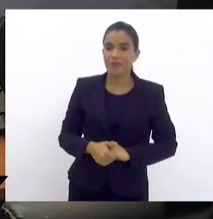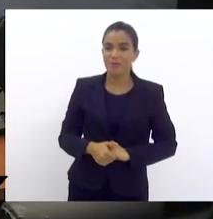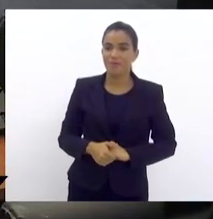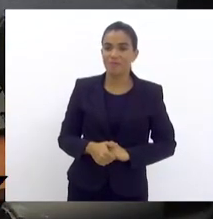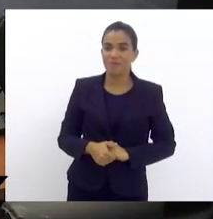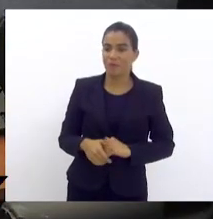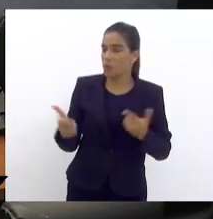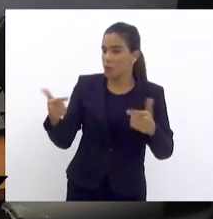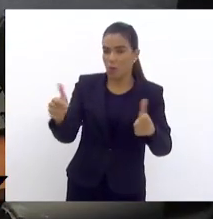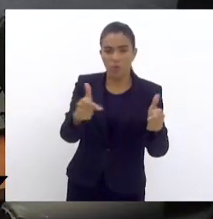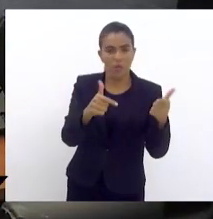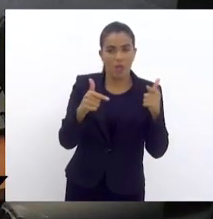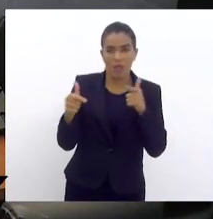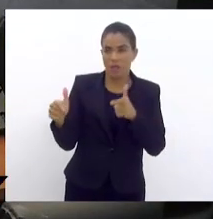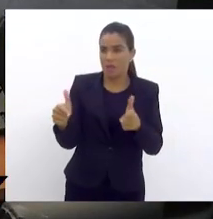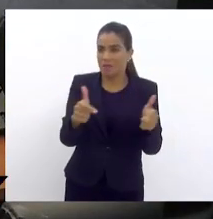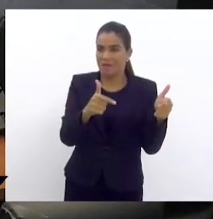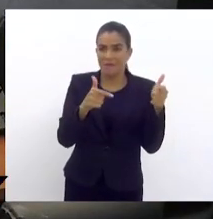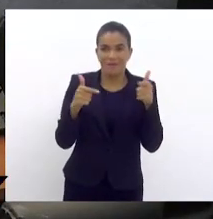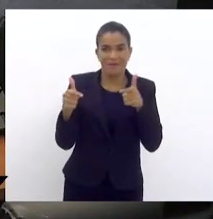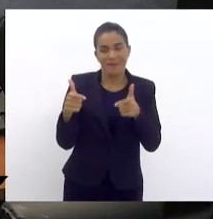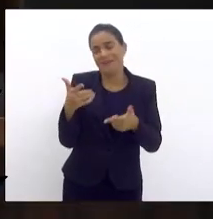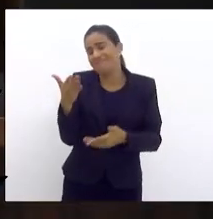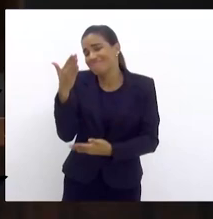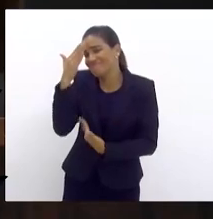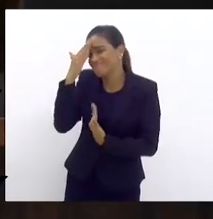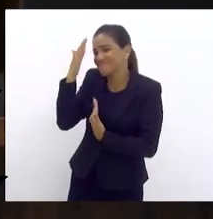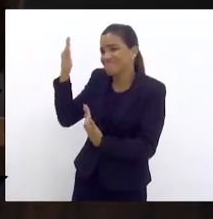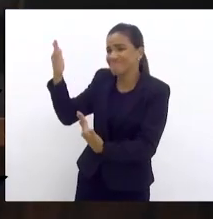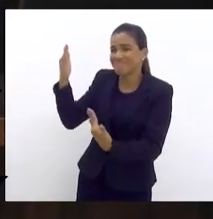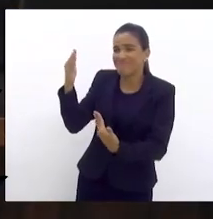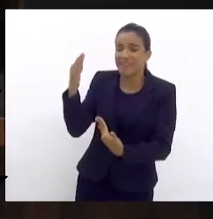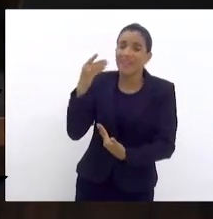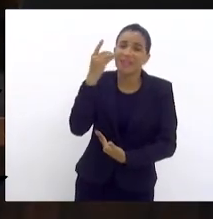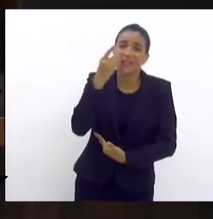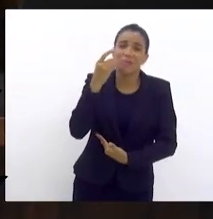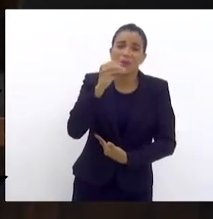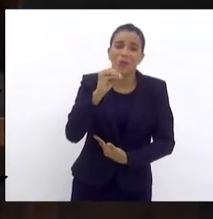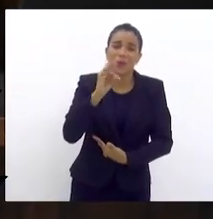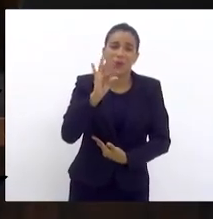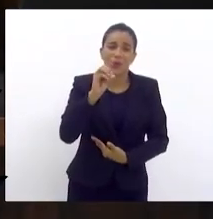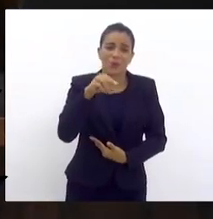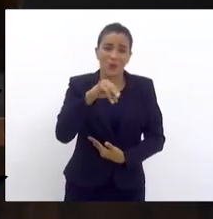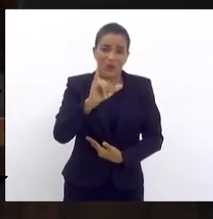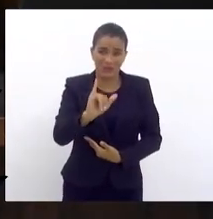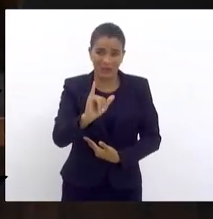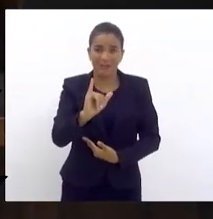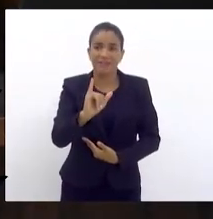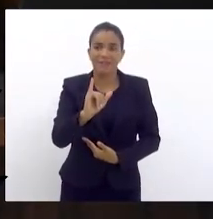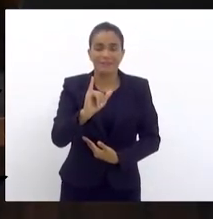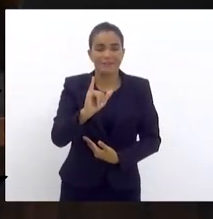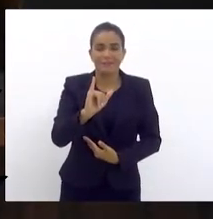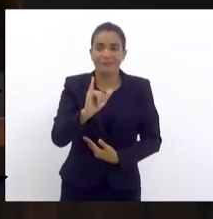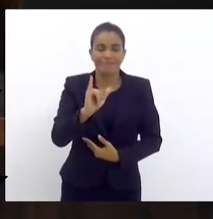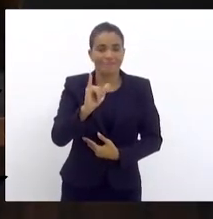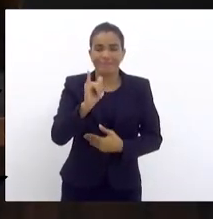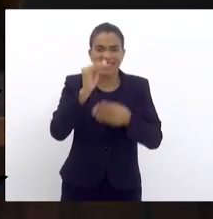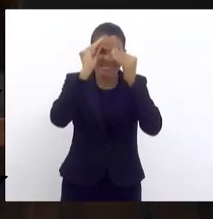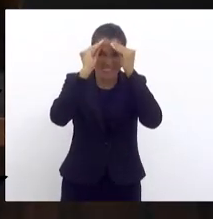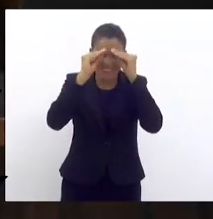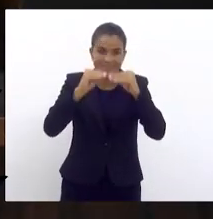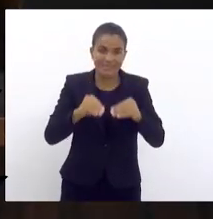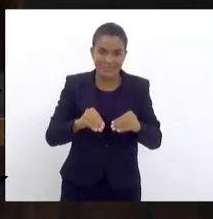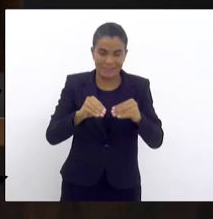não havendo mais agradeço vossa excelência o nome Deputado Otoni declina Abriu Mão de falar